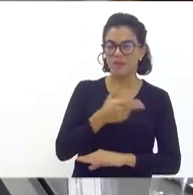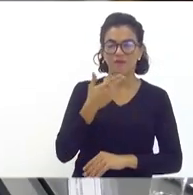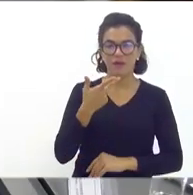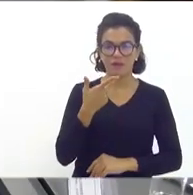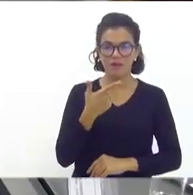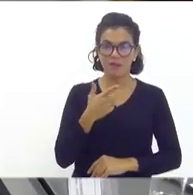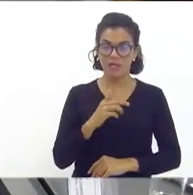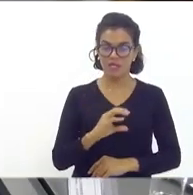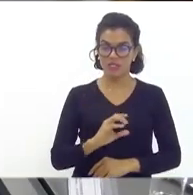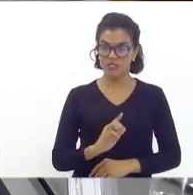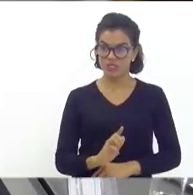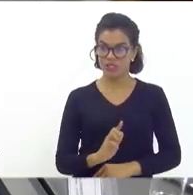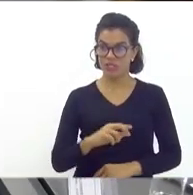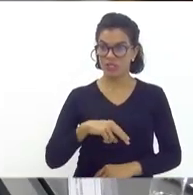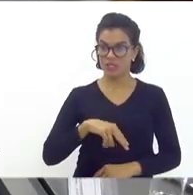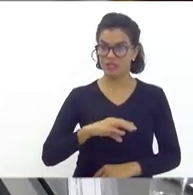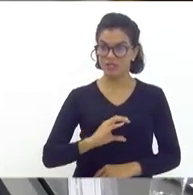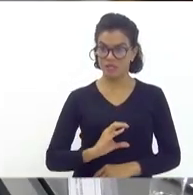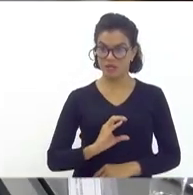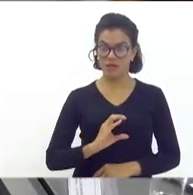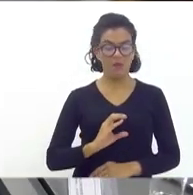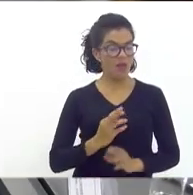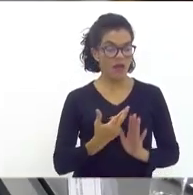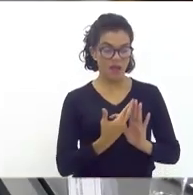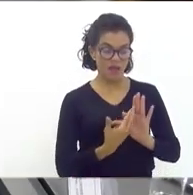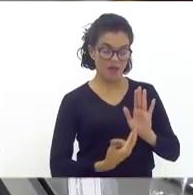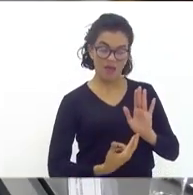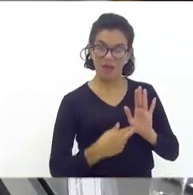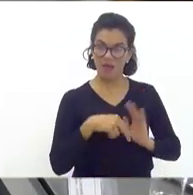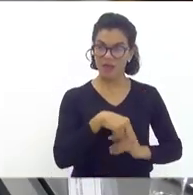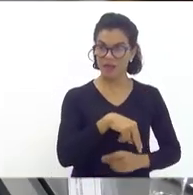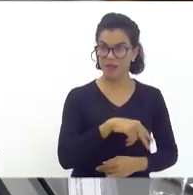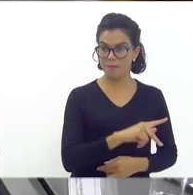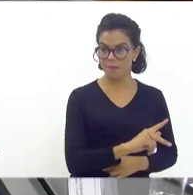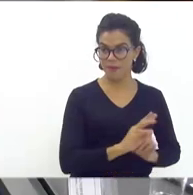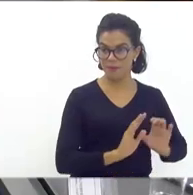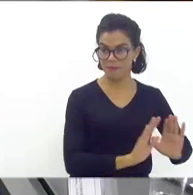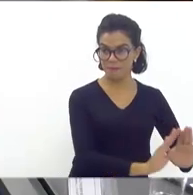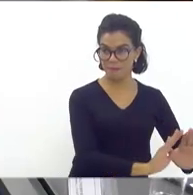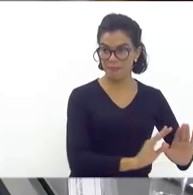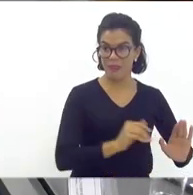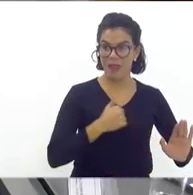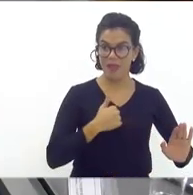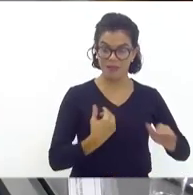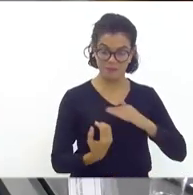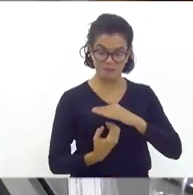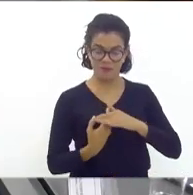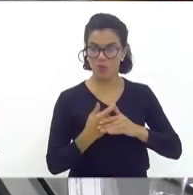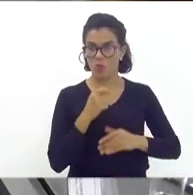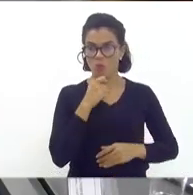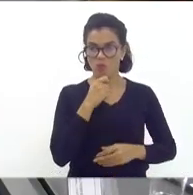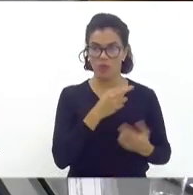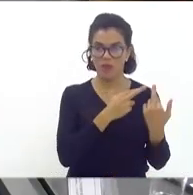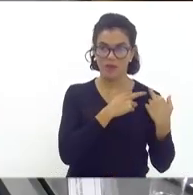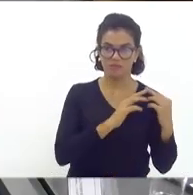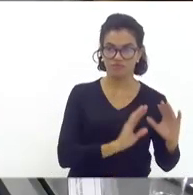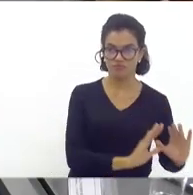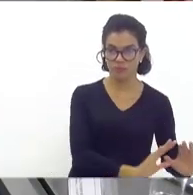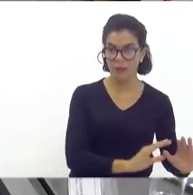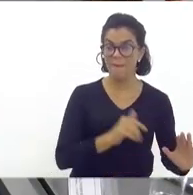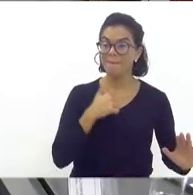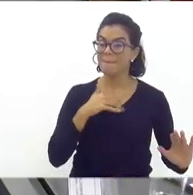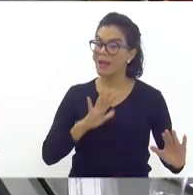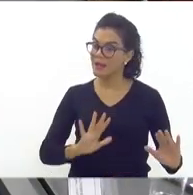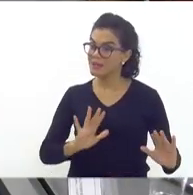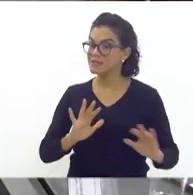do GNC a regulação é toda da NP tá a janela não tem essa competência contudo